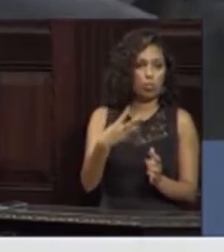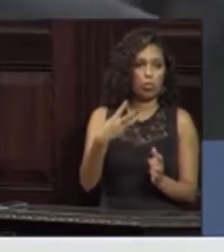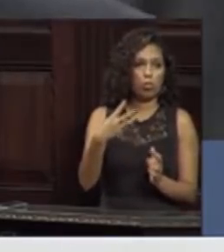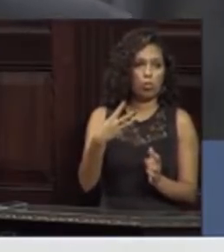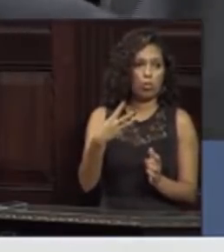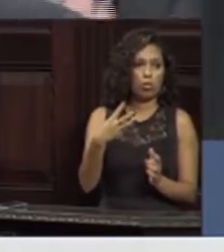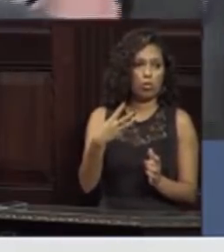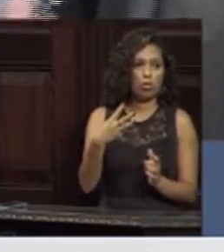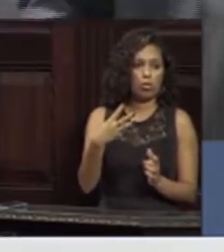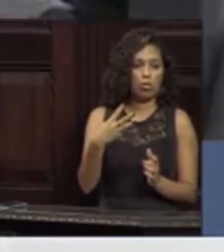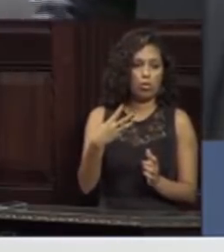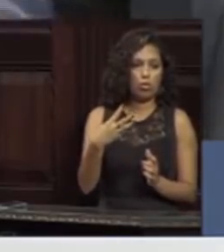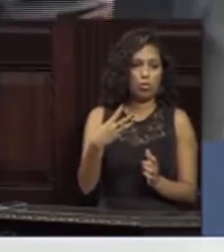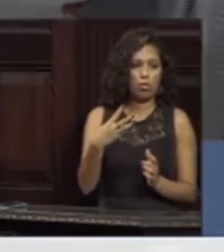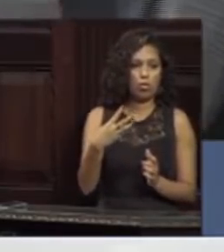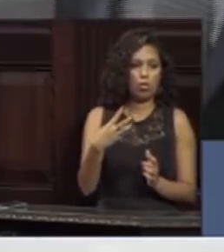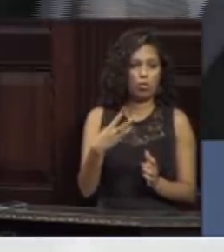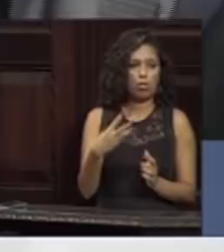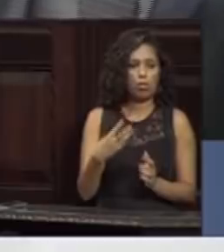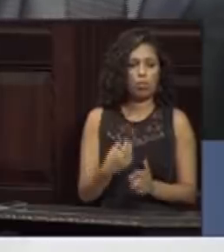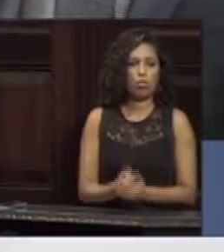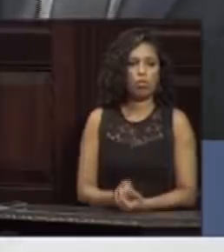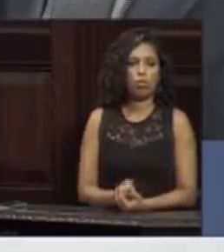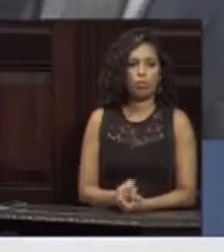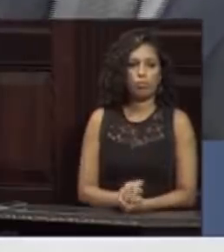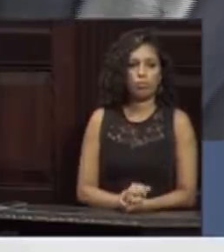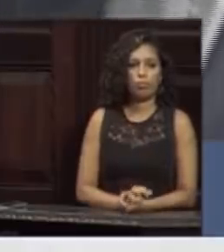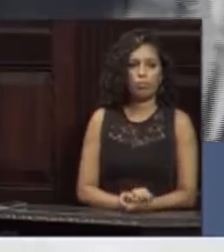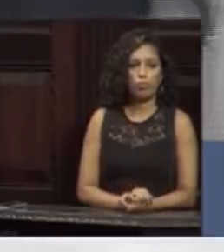não falou que acatou.